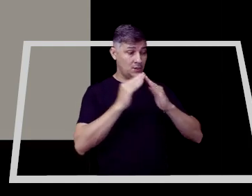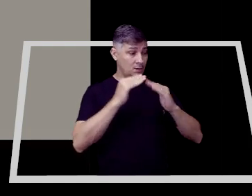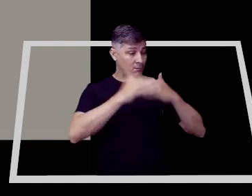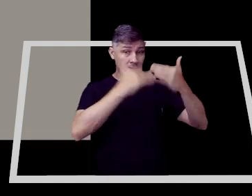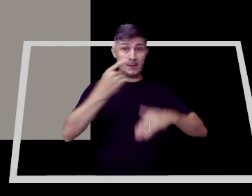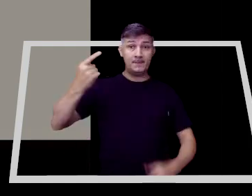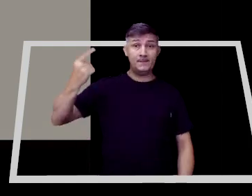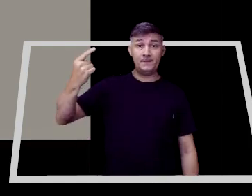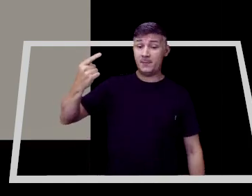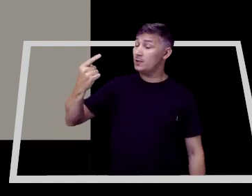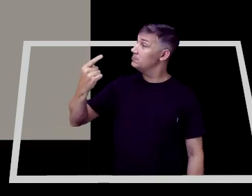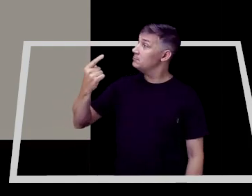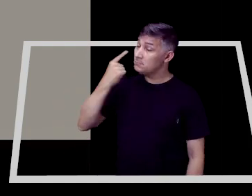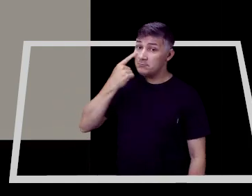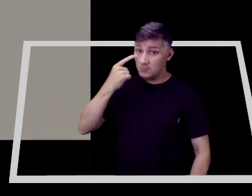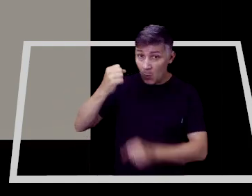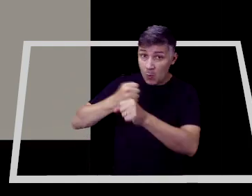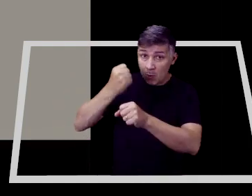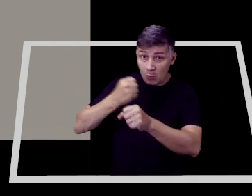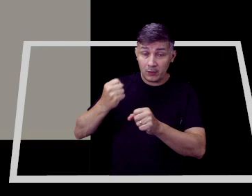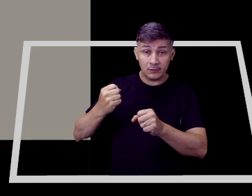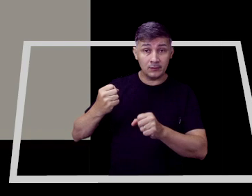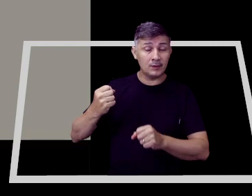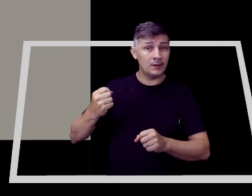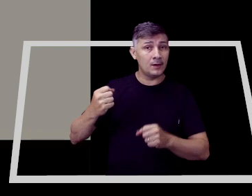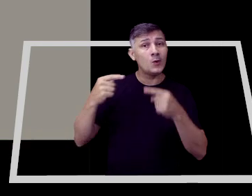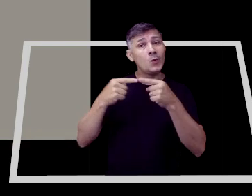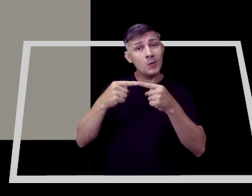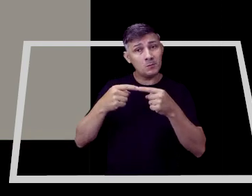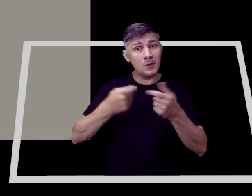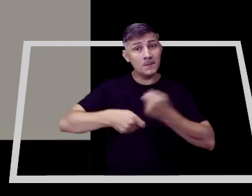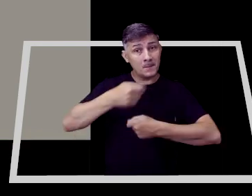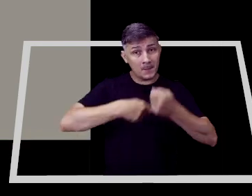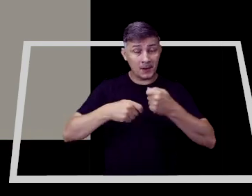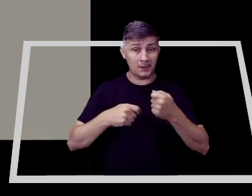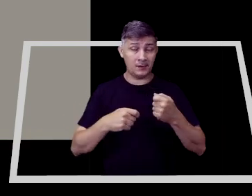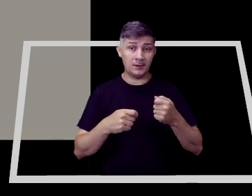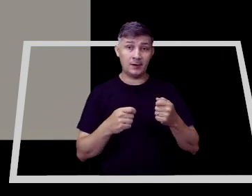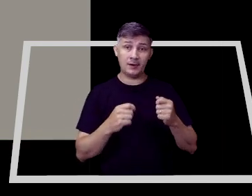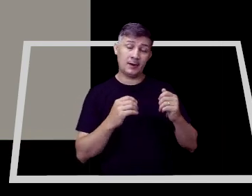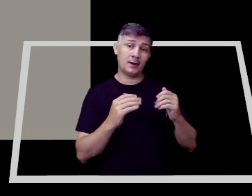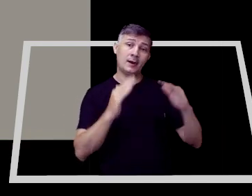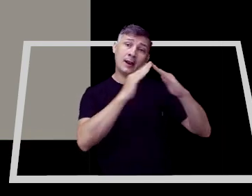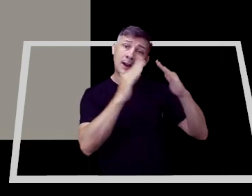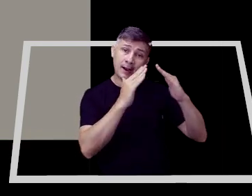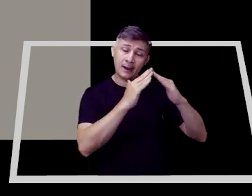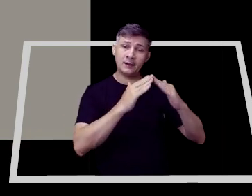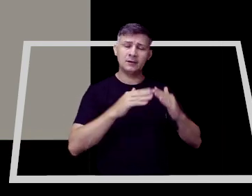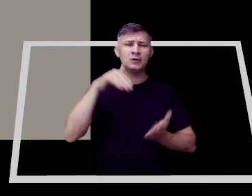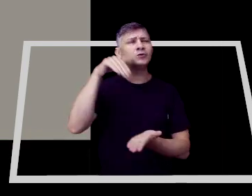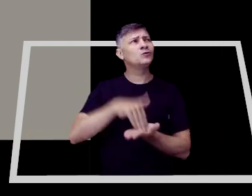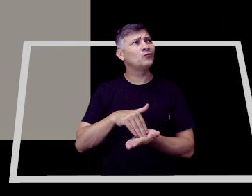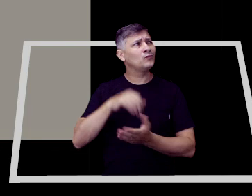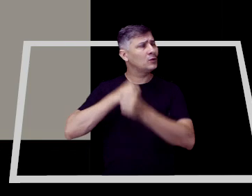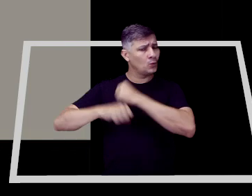primeiro projeto construído para o mercado imobiliário. É um projeto no final de